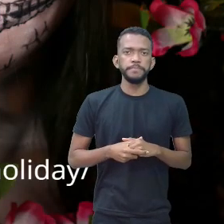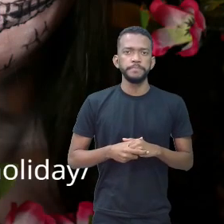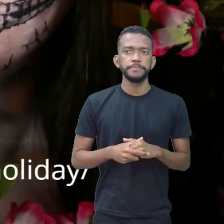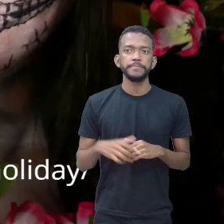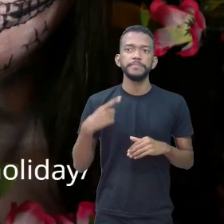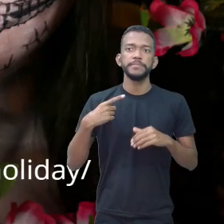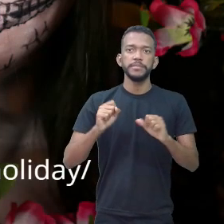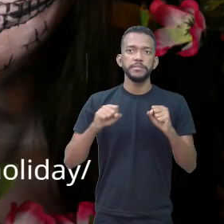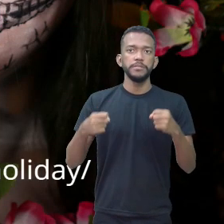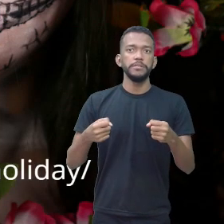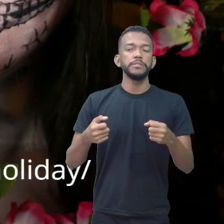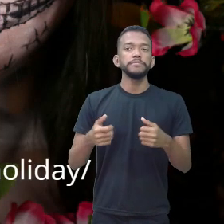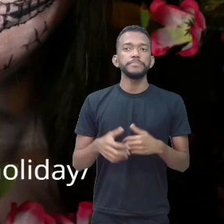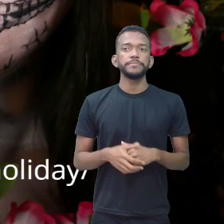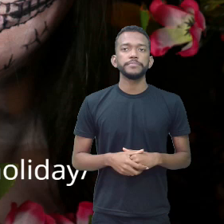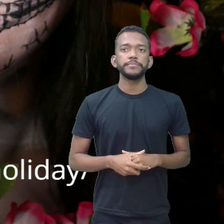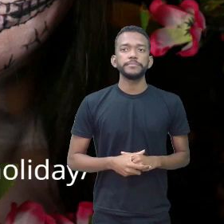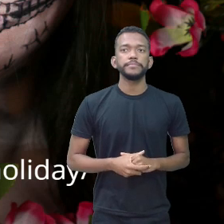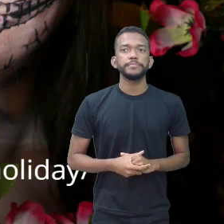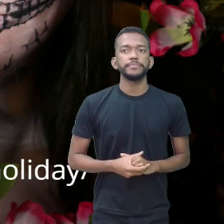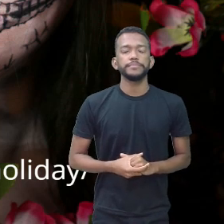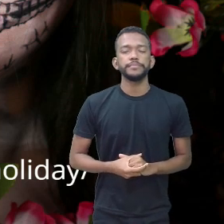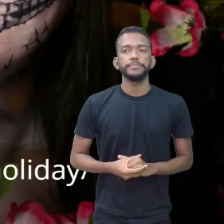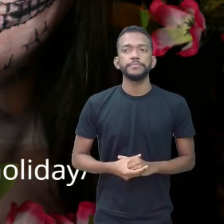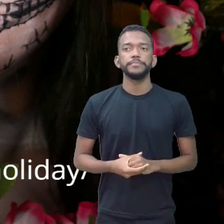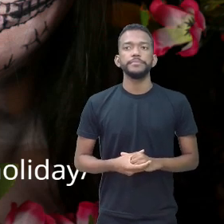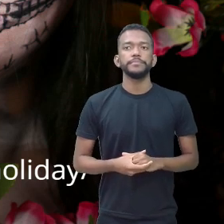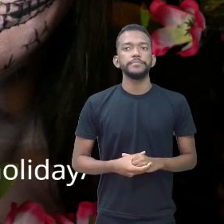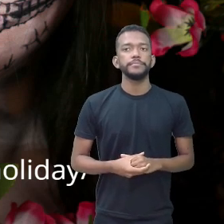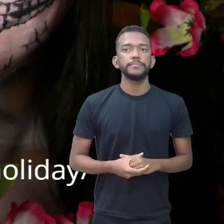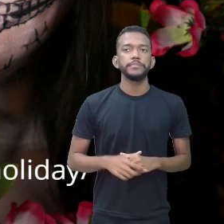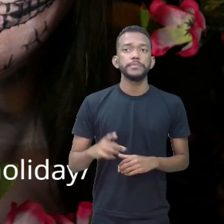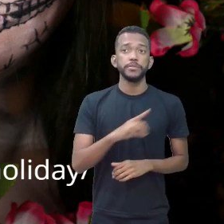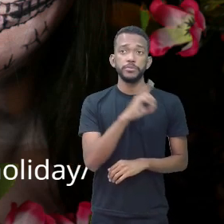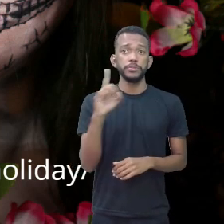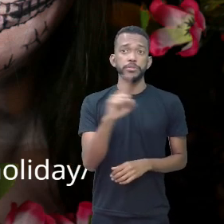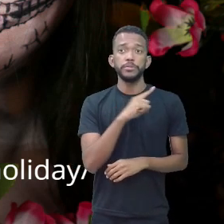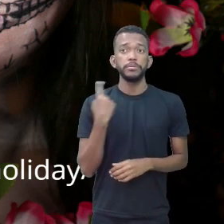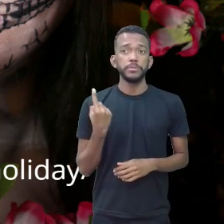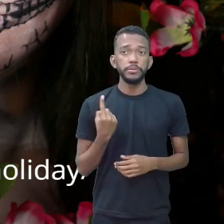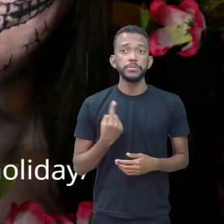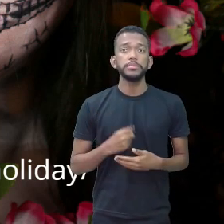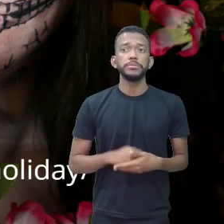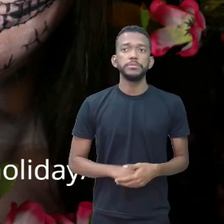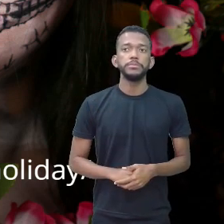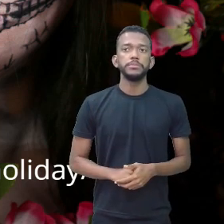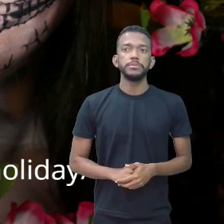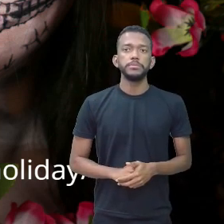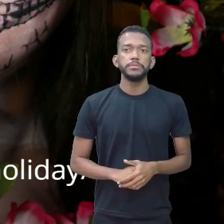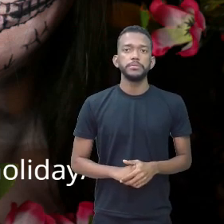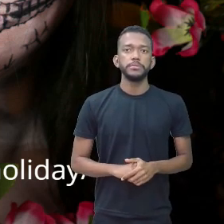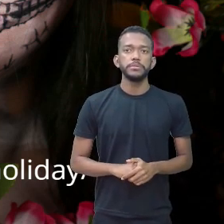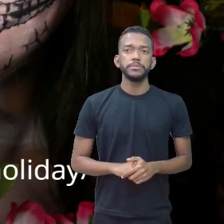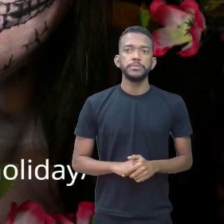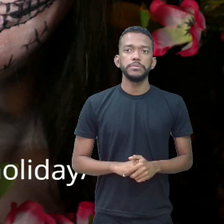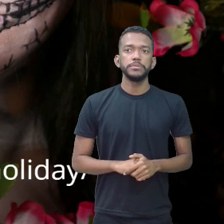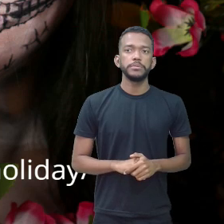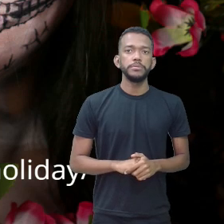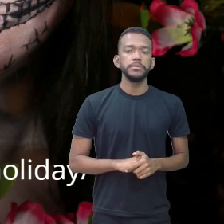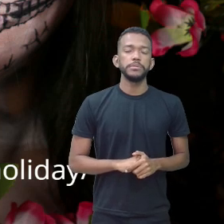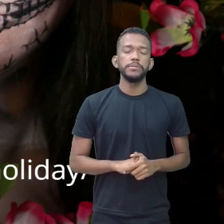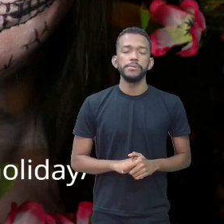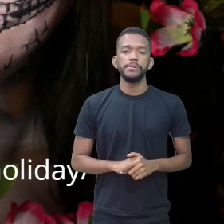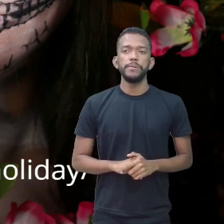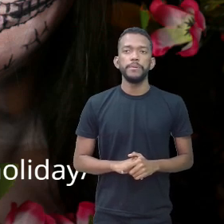the deceased. A Day of the Death, o Dia de los Muertos, is a two-day holiday that reunited the living